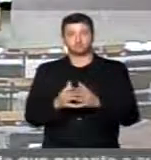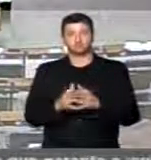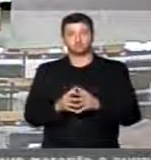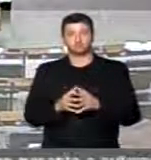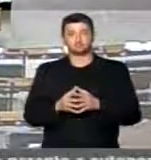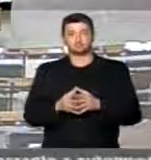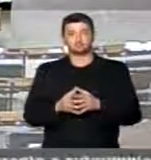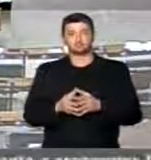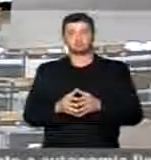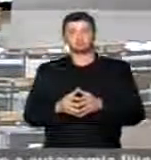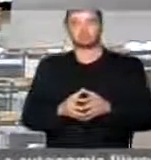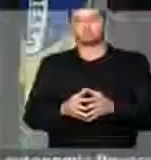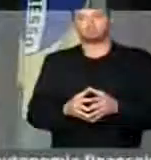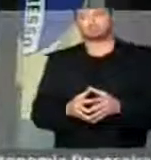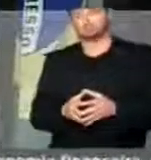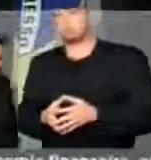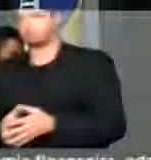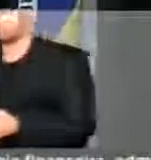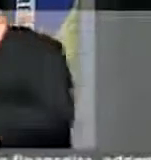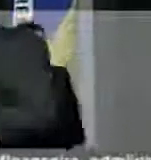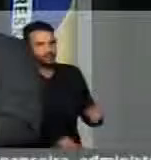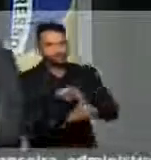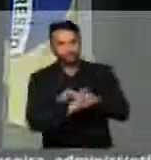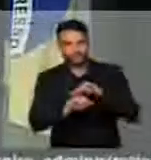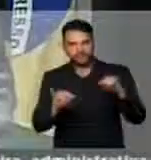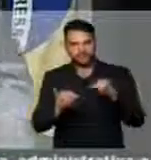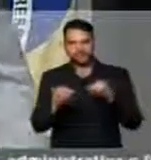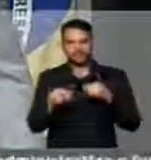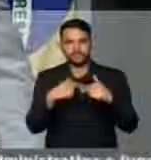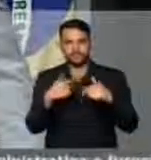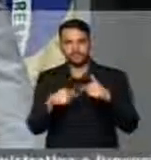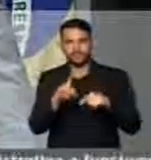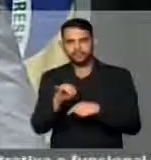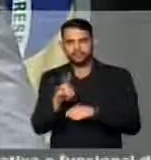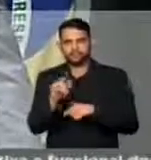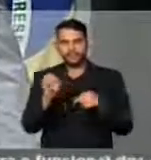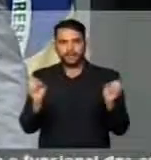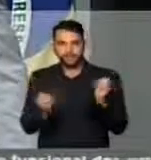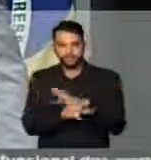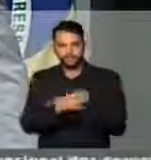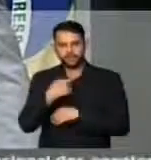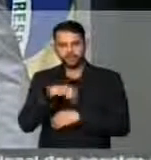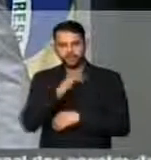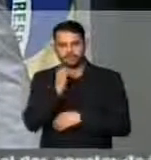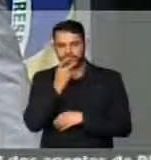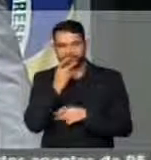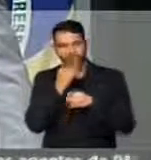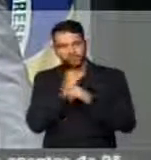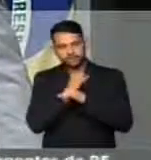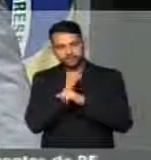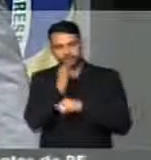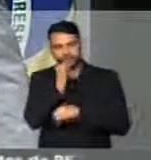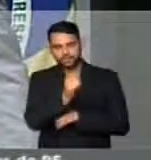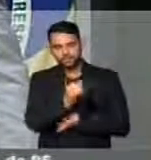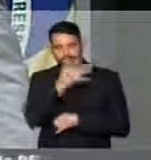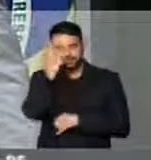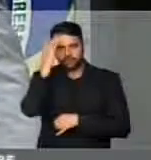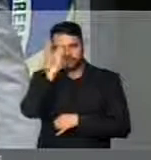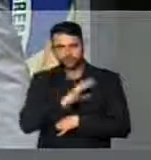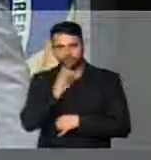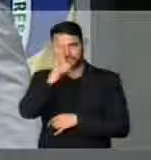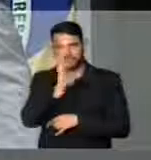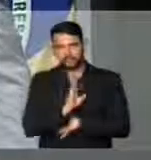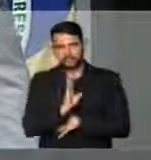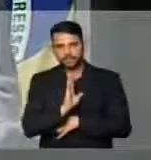Nesse pronunciamento, até porque a sessão deliberativa já acabou, eu queria me dirigir ao cidadão